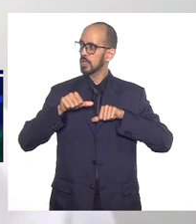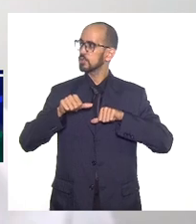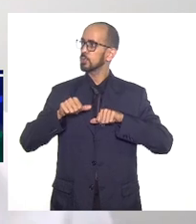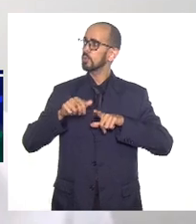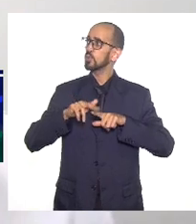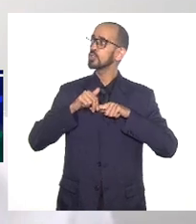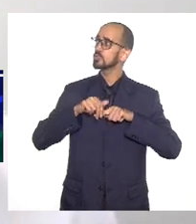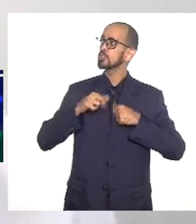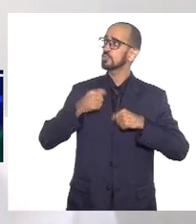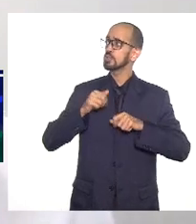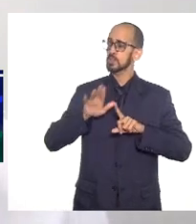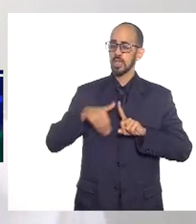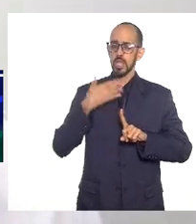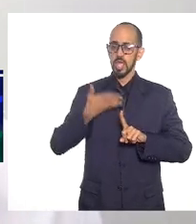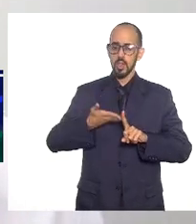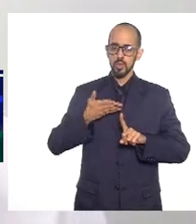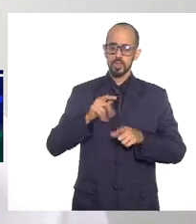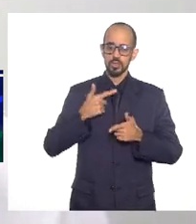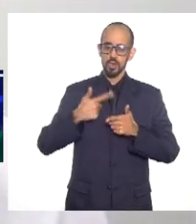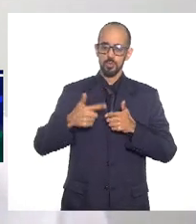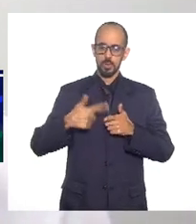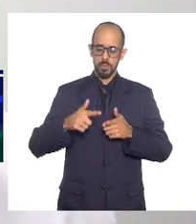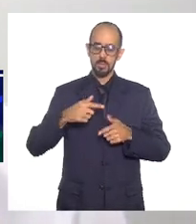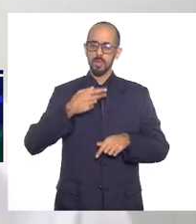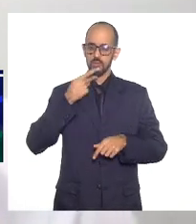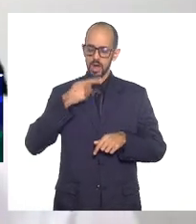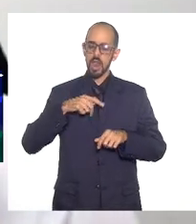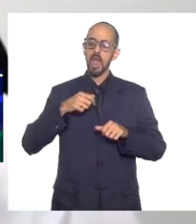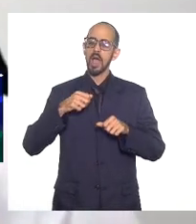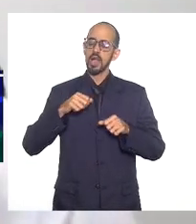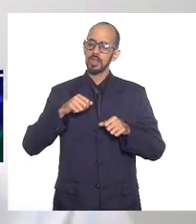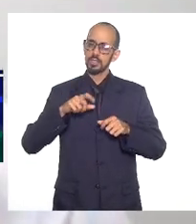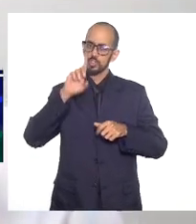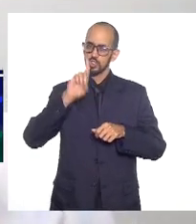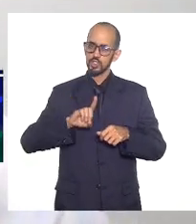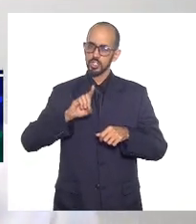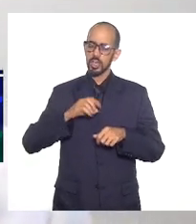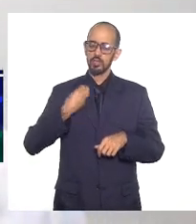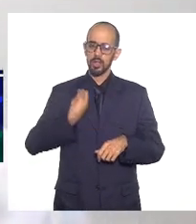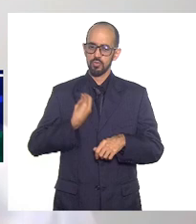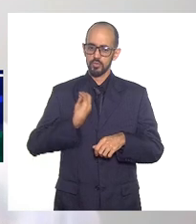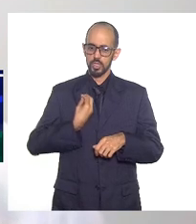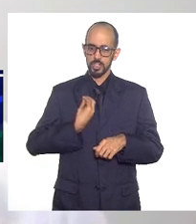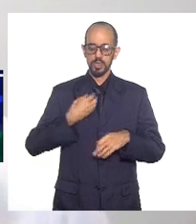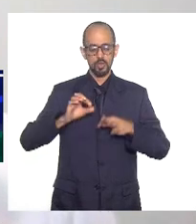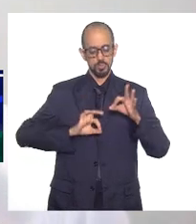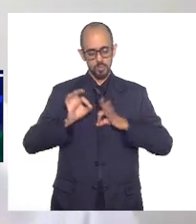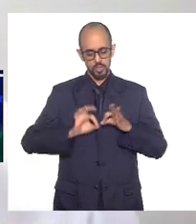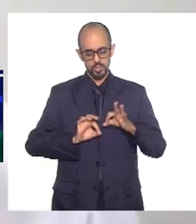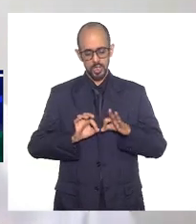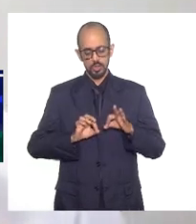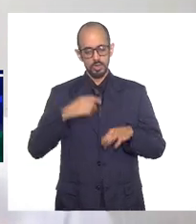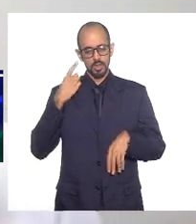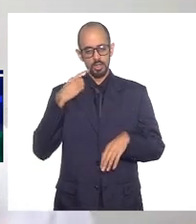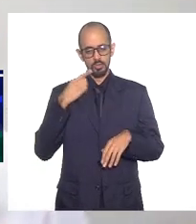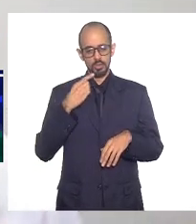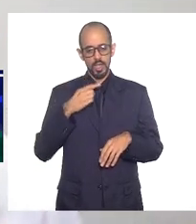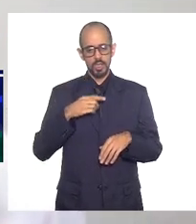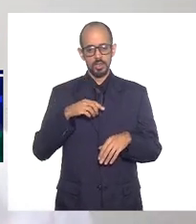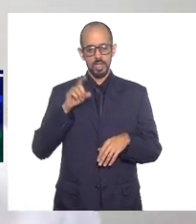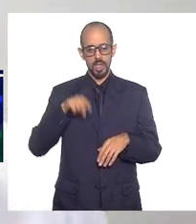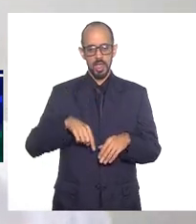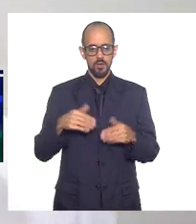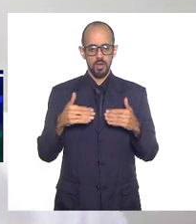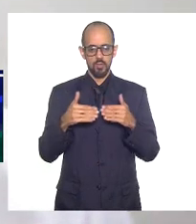reconhecer o problema e reafirmar esse direito à vida. Então, o projeto da deputada Mônica é muito pertinente e a gente vota